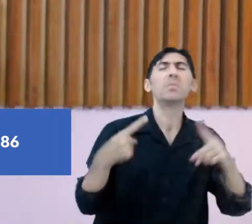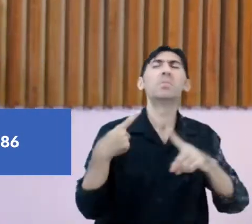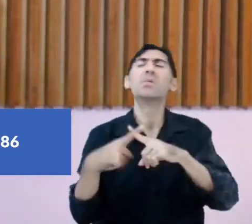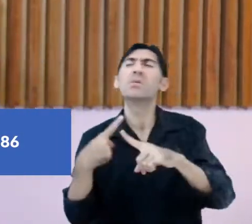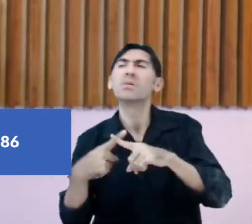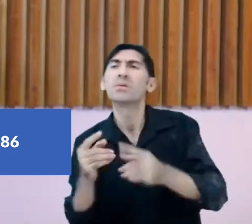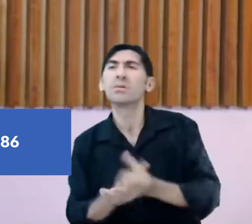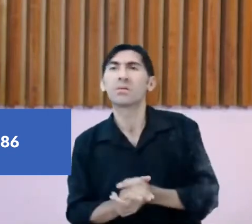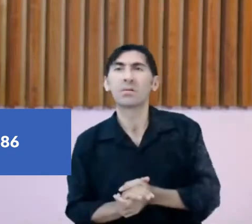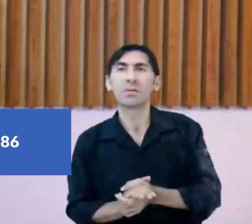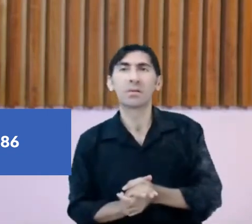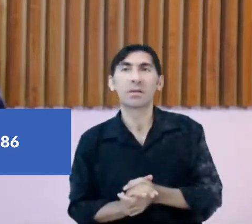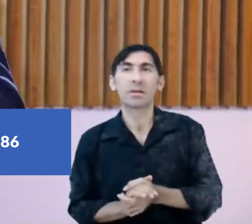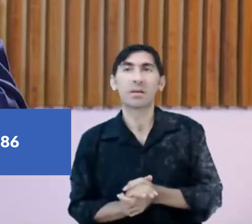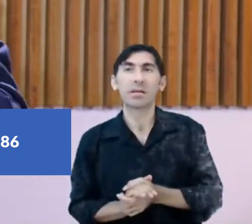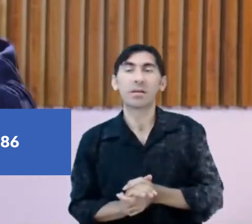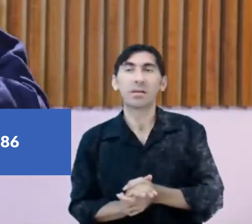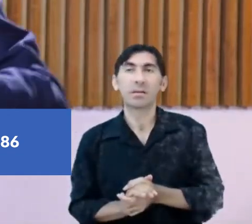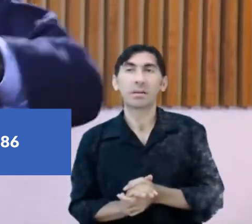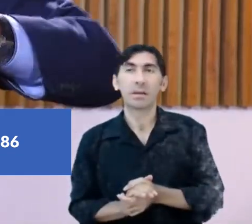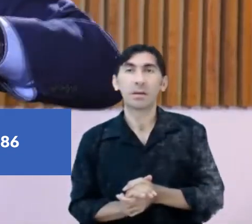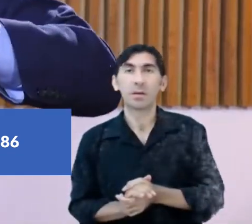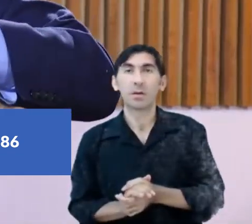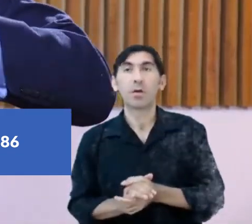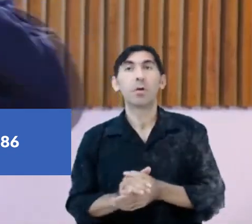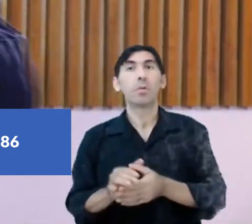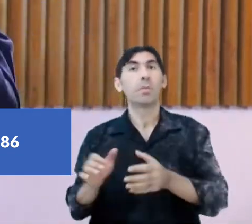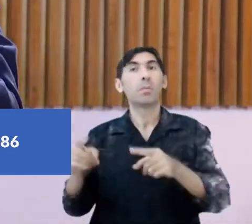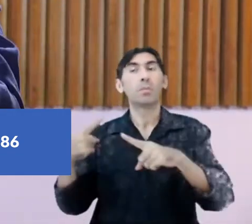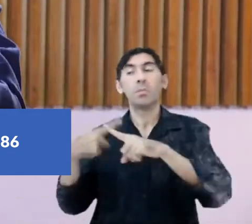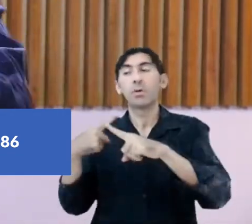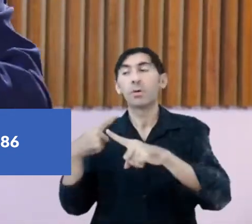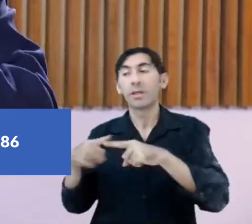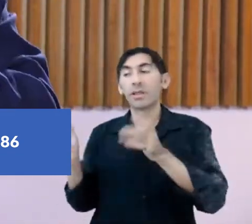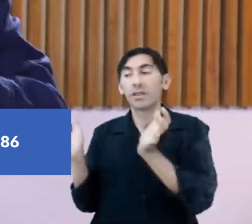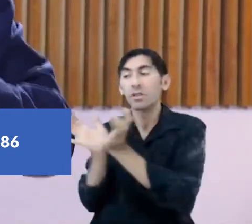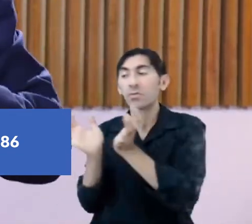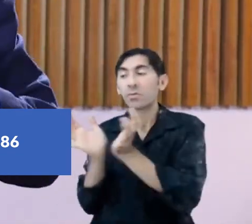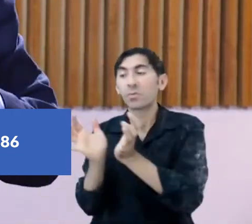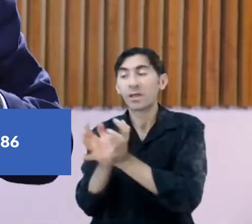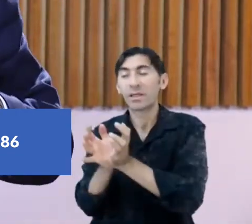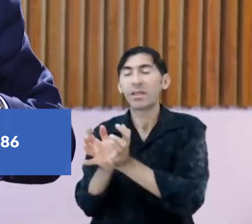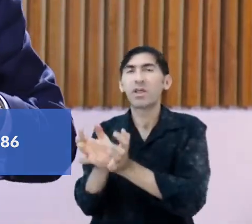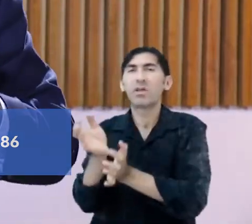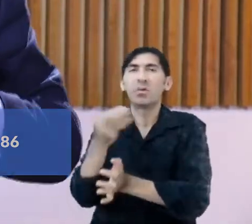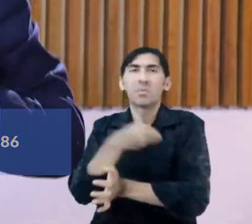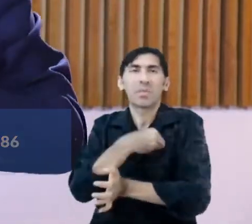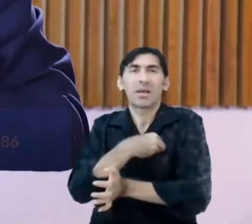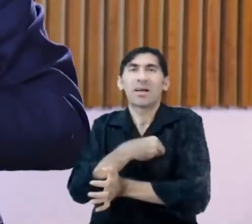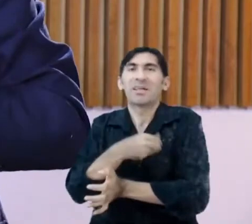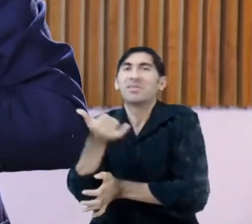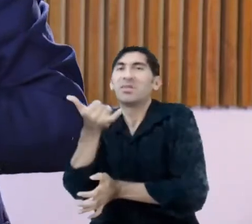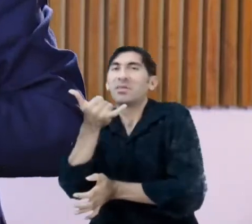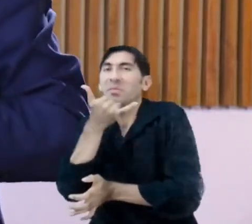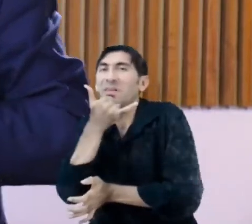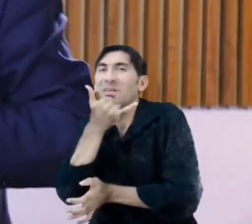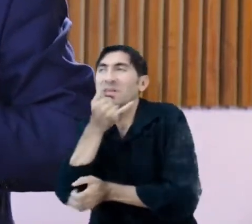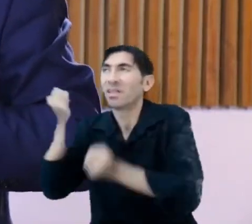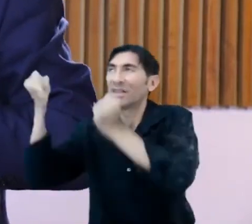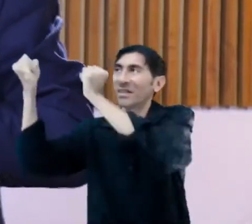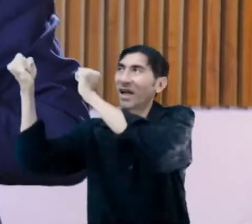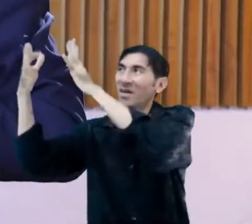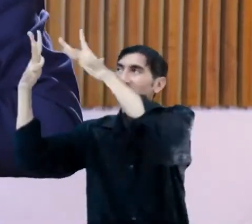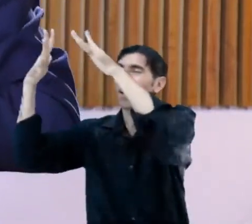tinha e foi perdoado e foi purificado, ele reflete a glória de Deus. Então a própria glória de Deus já está implantada no